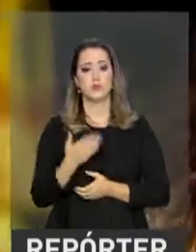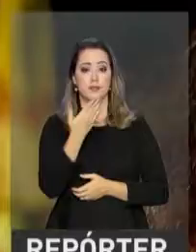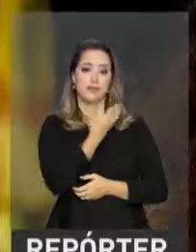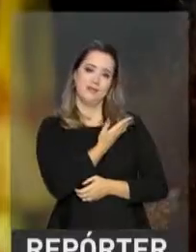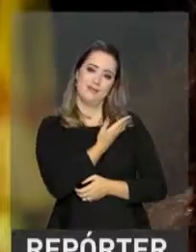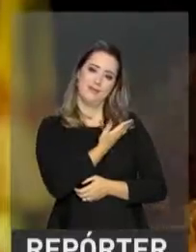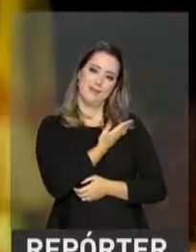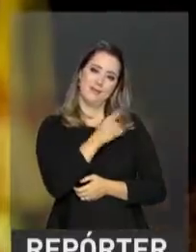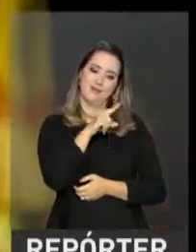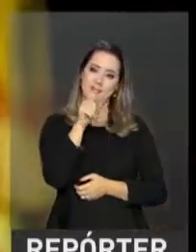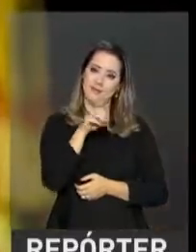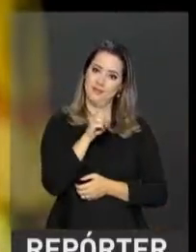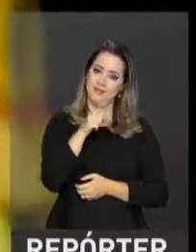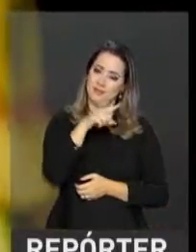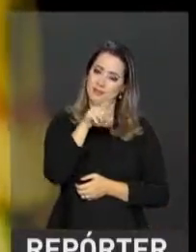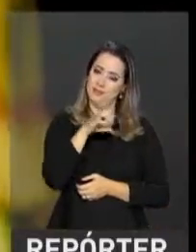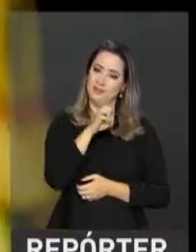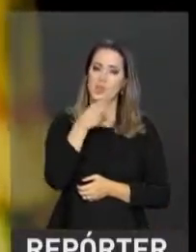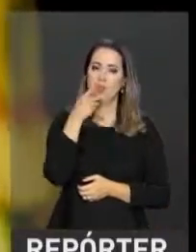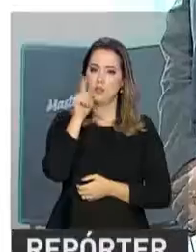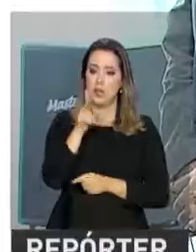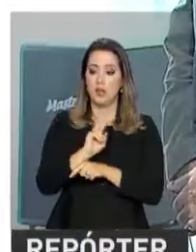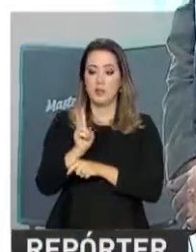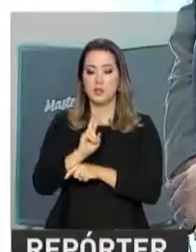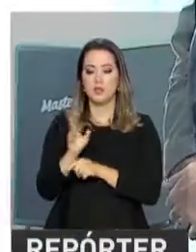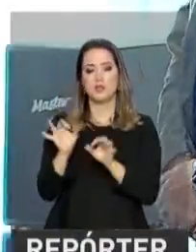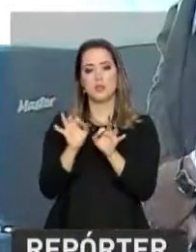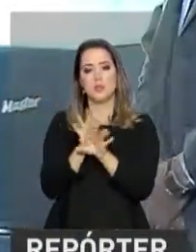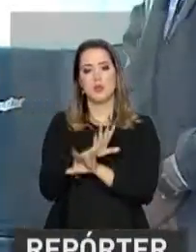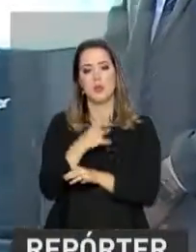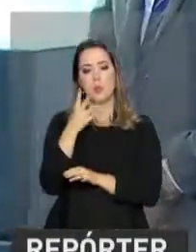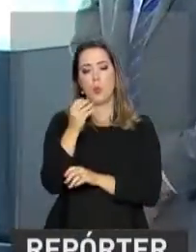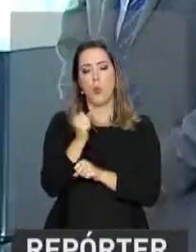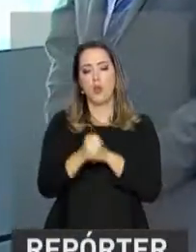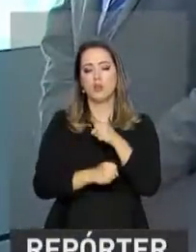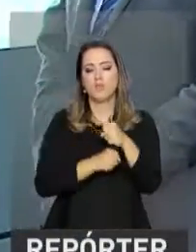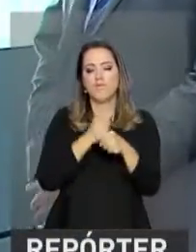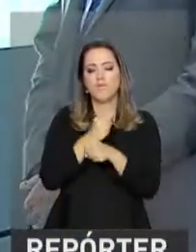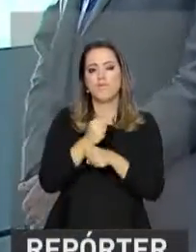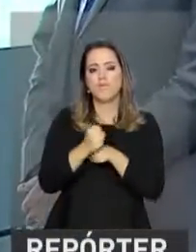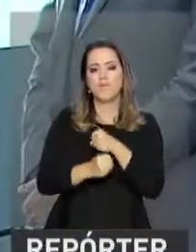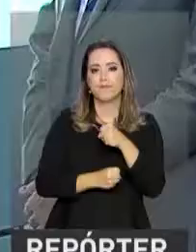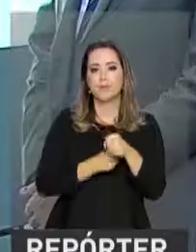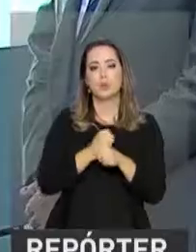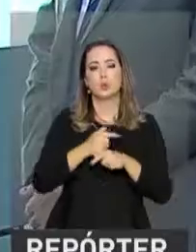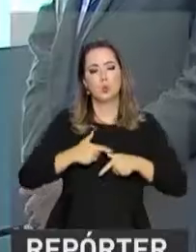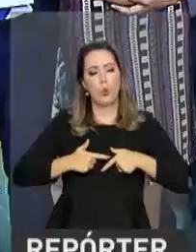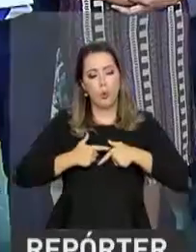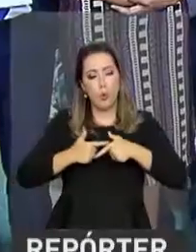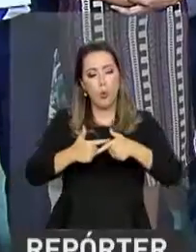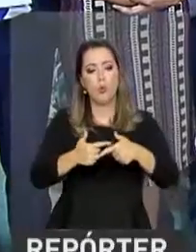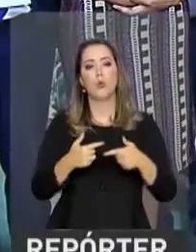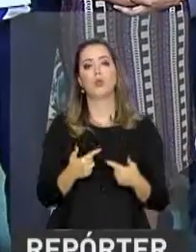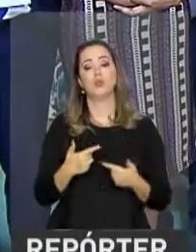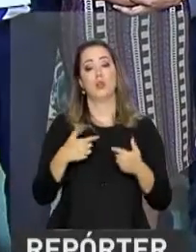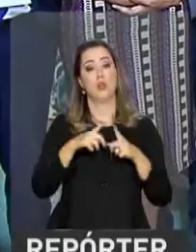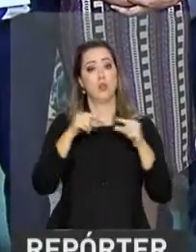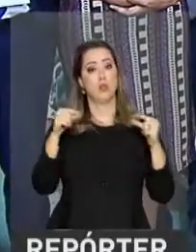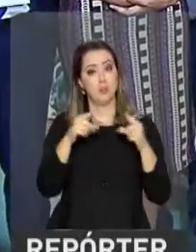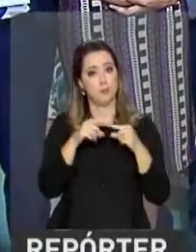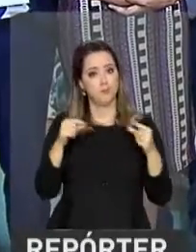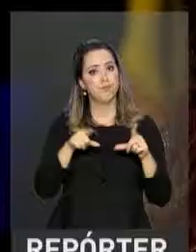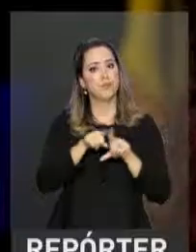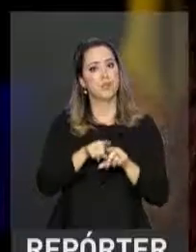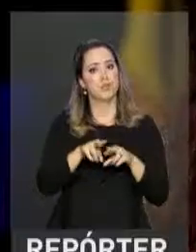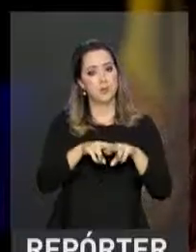zezé motta a fiscalização do setor acaba com 40 anos de idas e vindas à brasília para lutar pelo